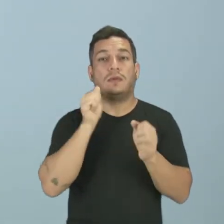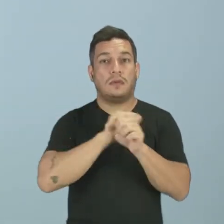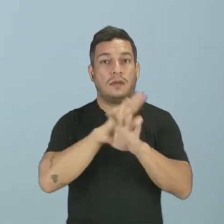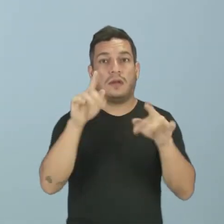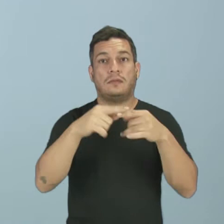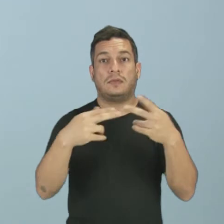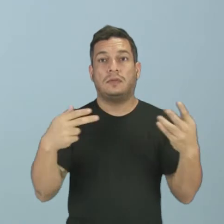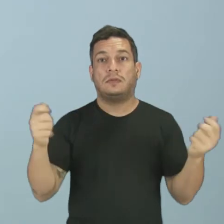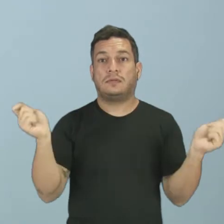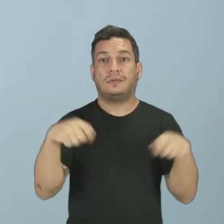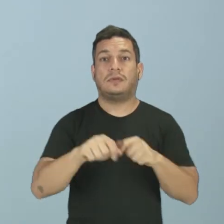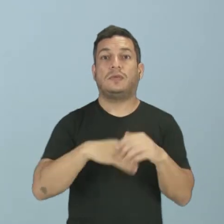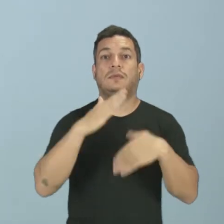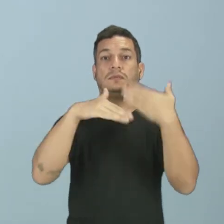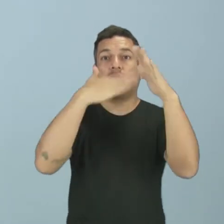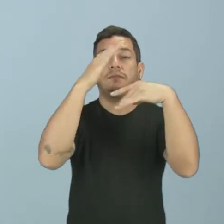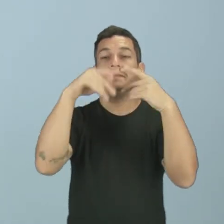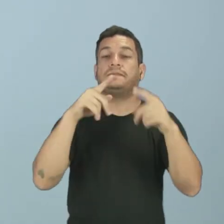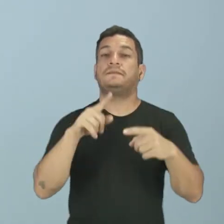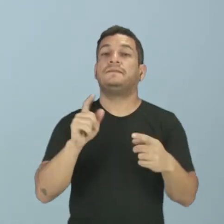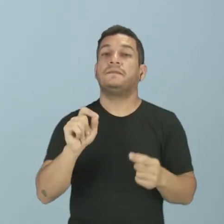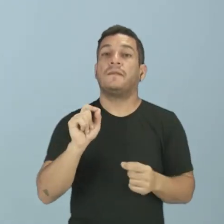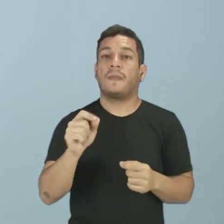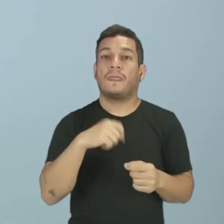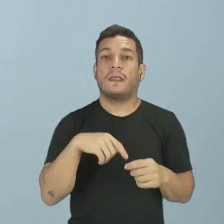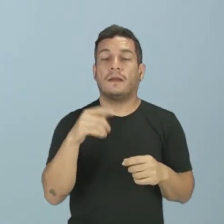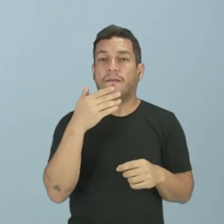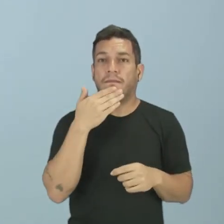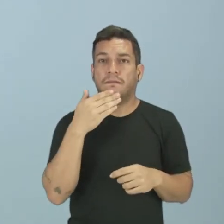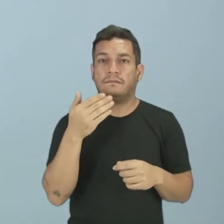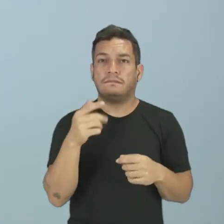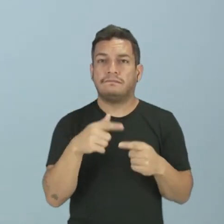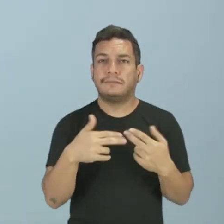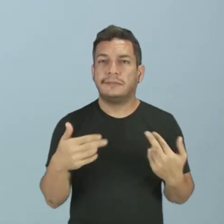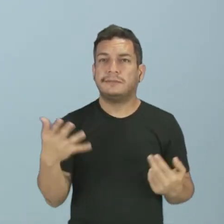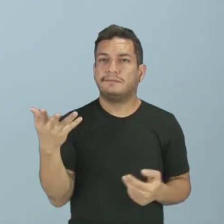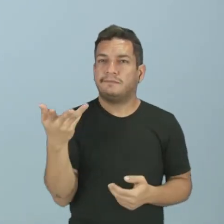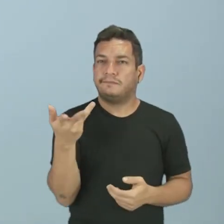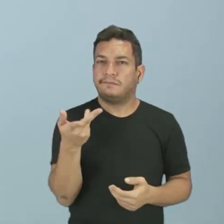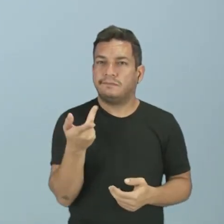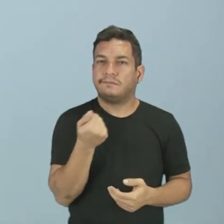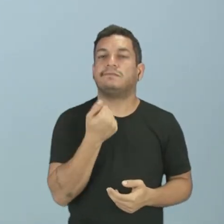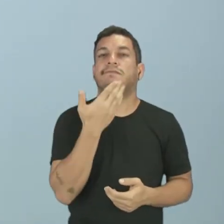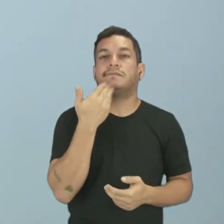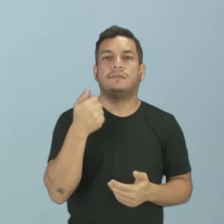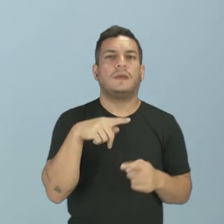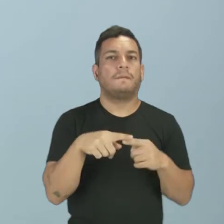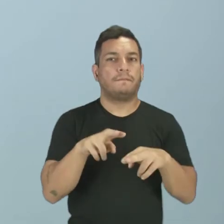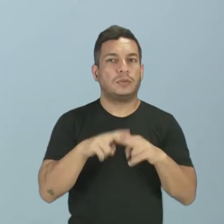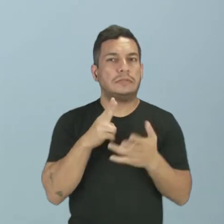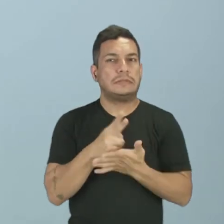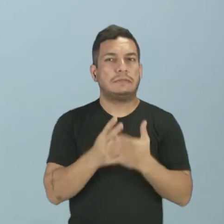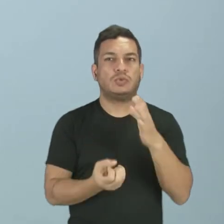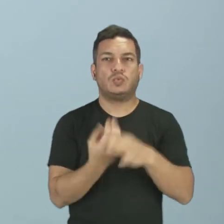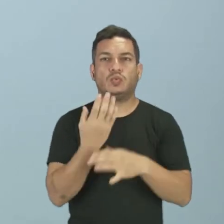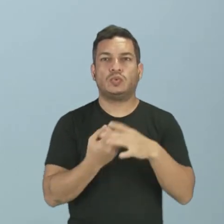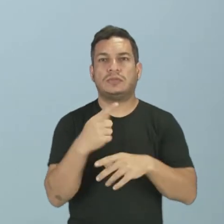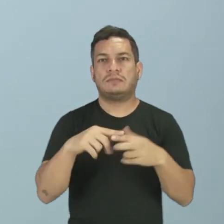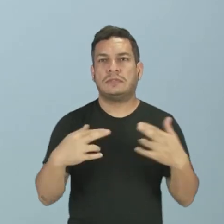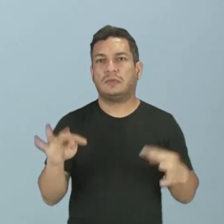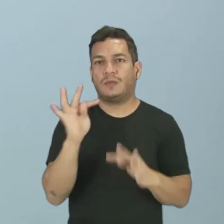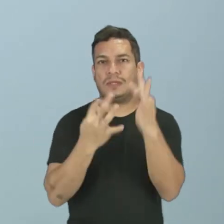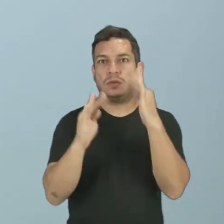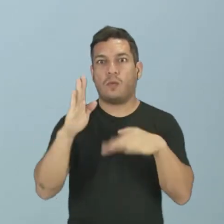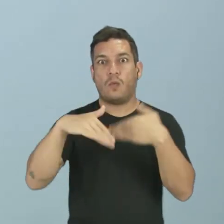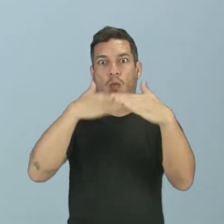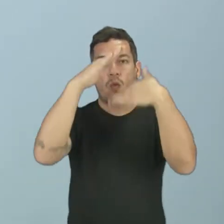possível desenvolver equipamentos com uma eficiência também melhor. E é por isso que todo o tempo está surgindo material com a tecnologia